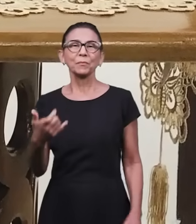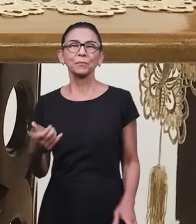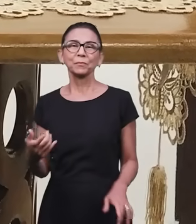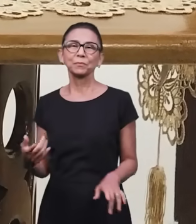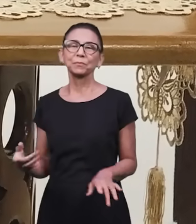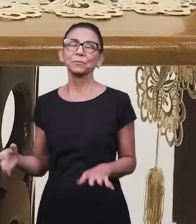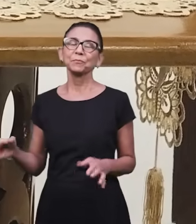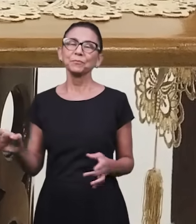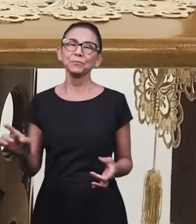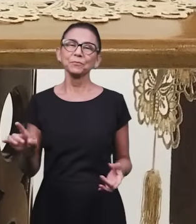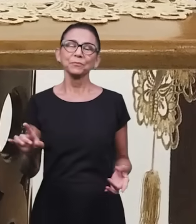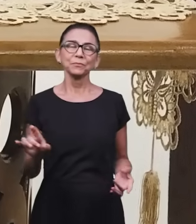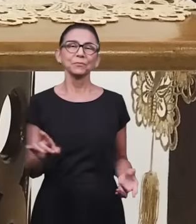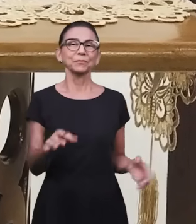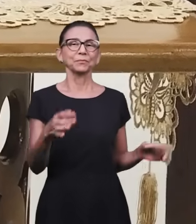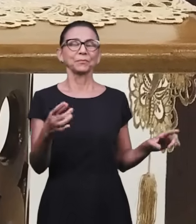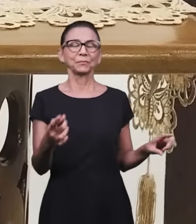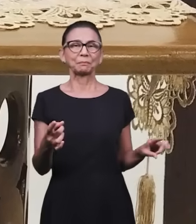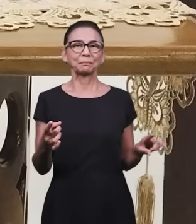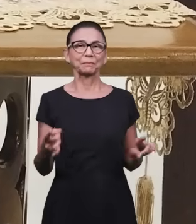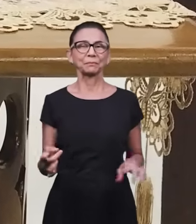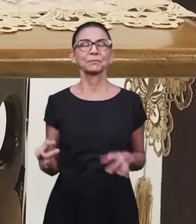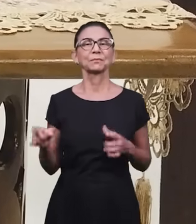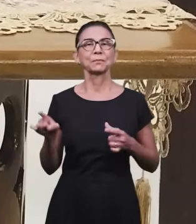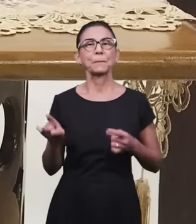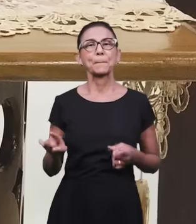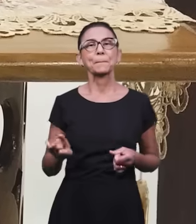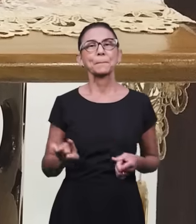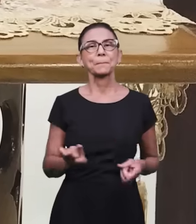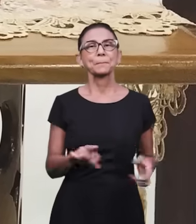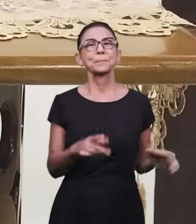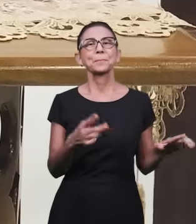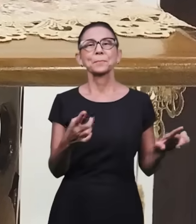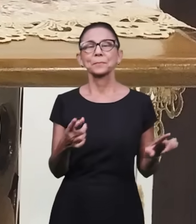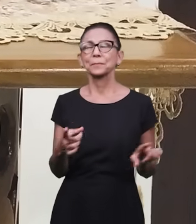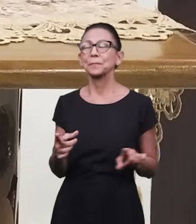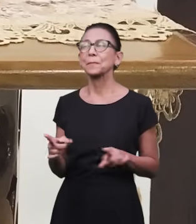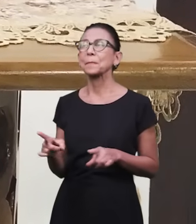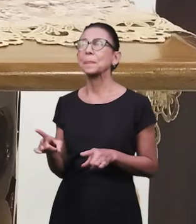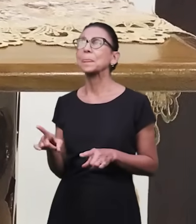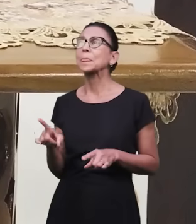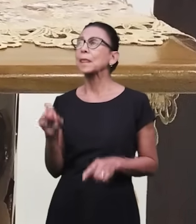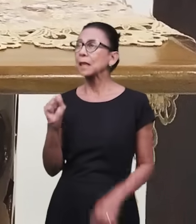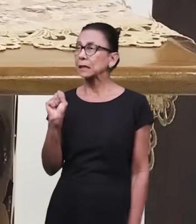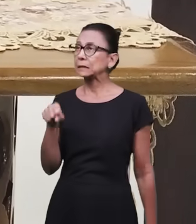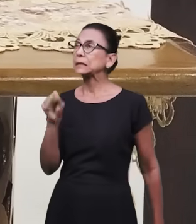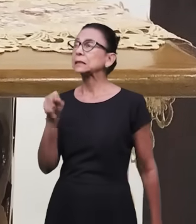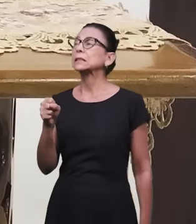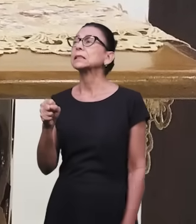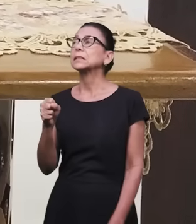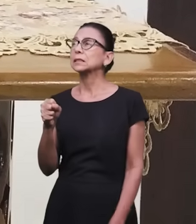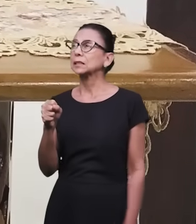Deus, siga alegre atento ao teu